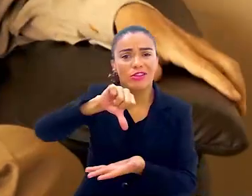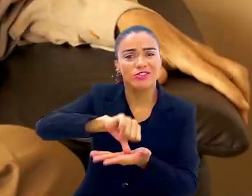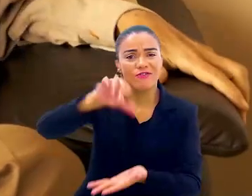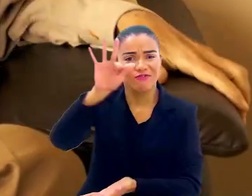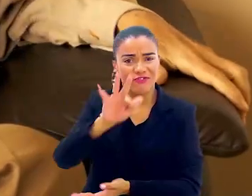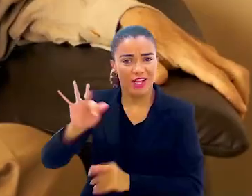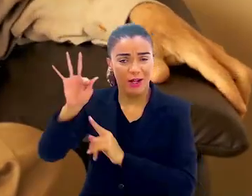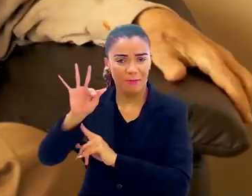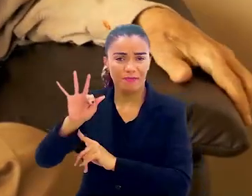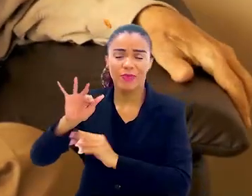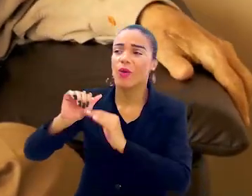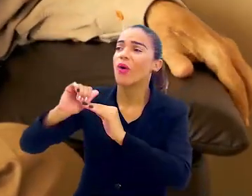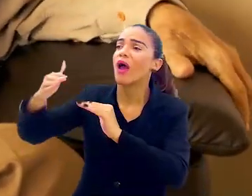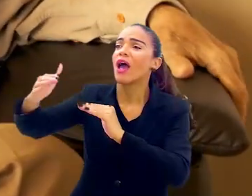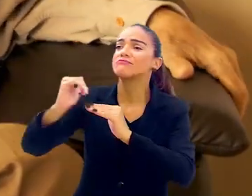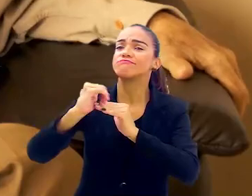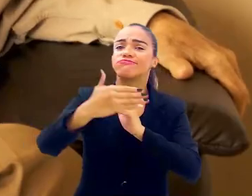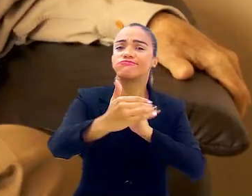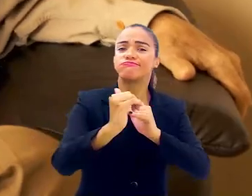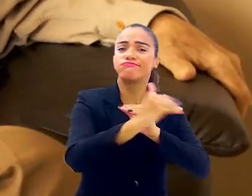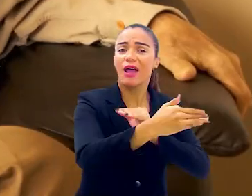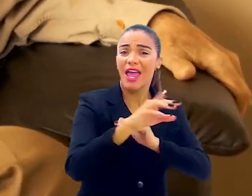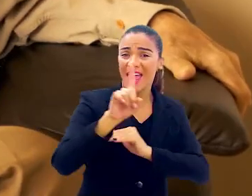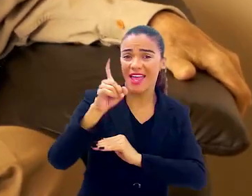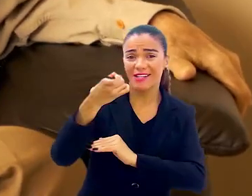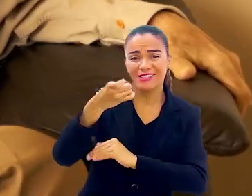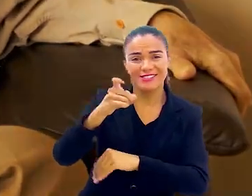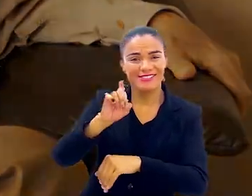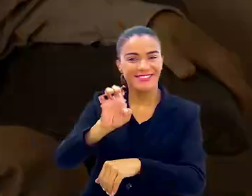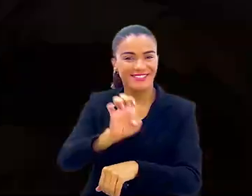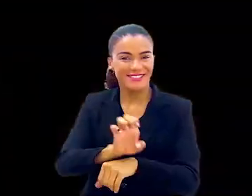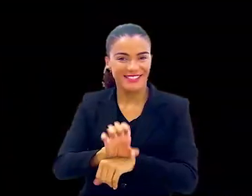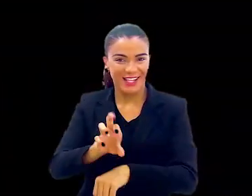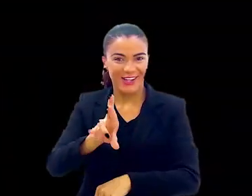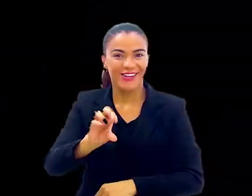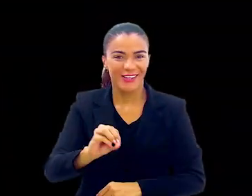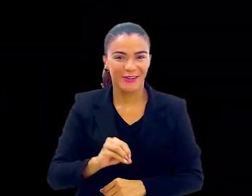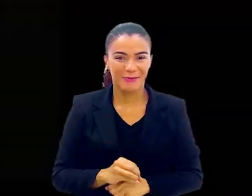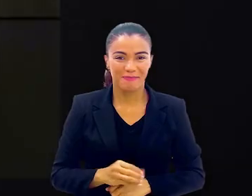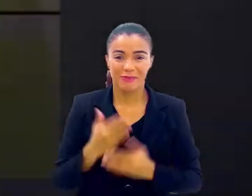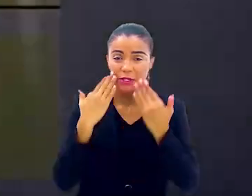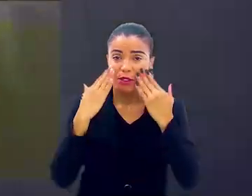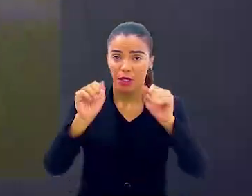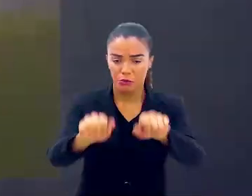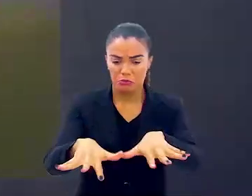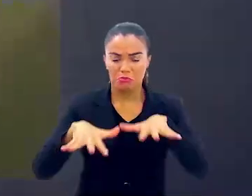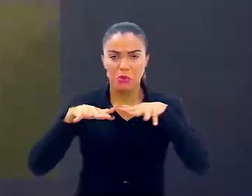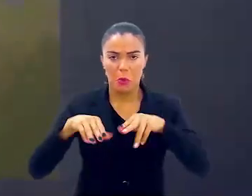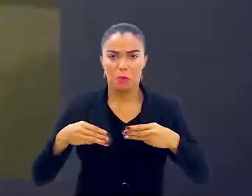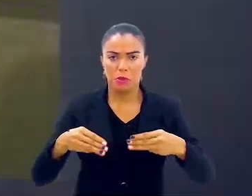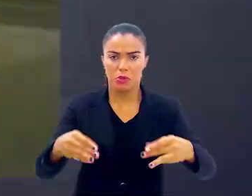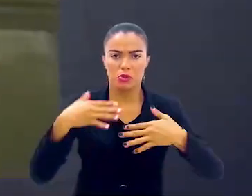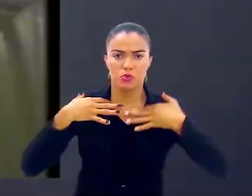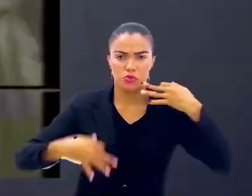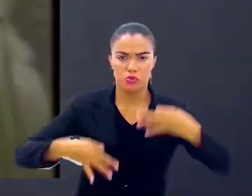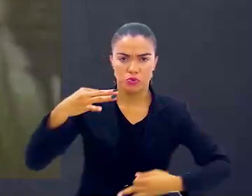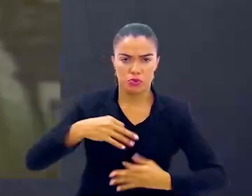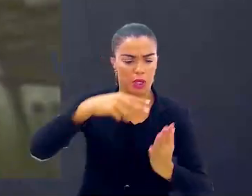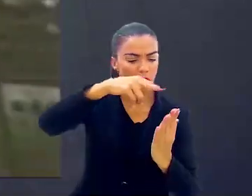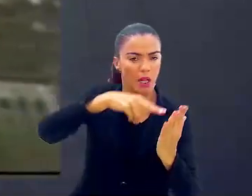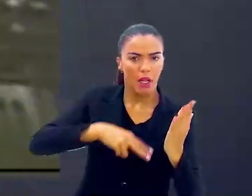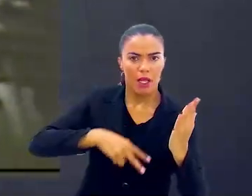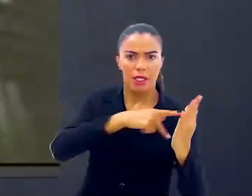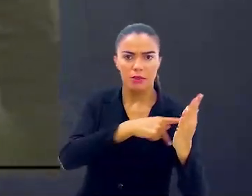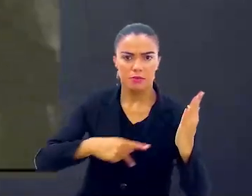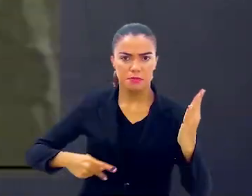Federal. E o resto era antigo estado do Rio de Janeiro. Perante o plenário, o ministro da Justiça lê a